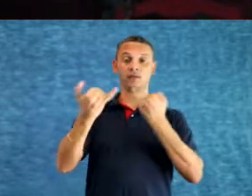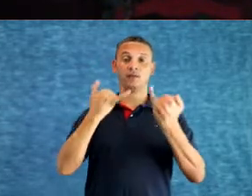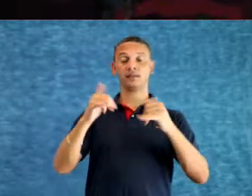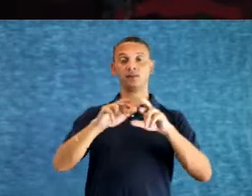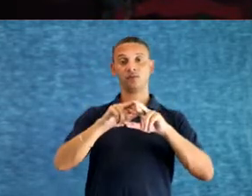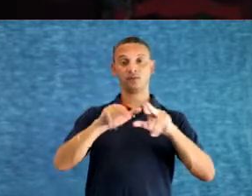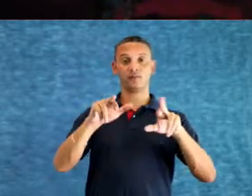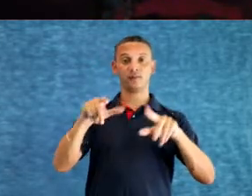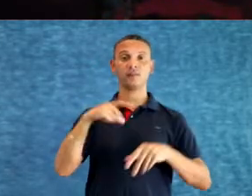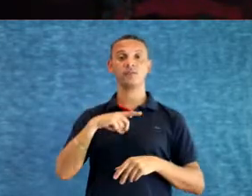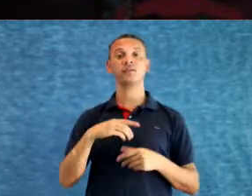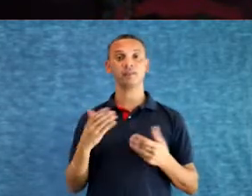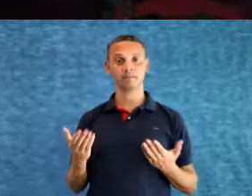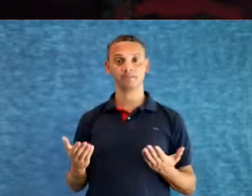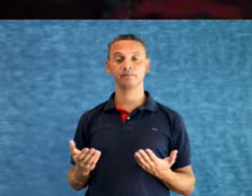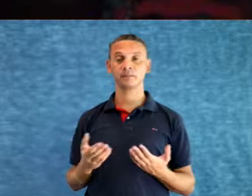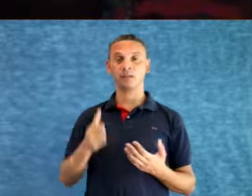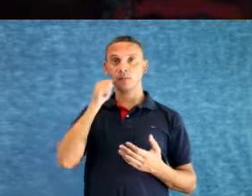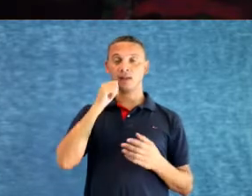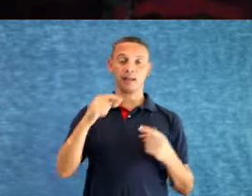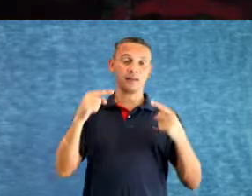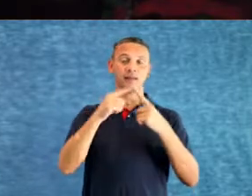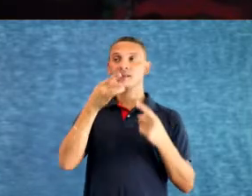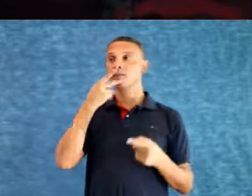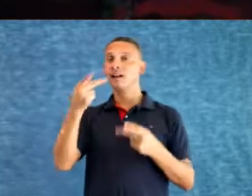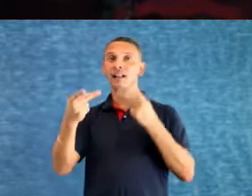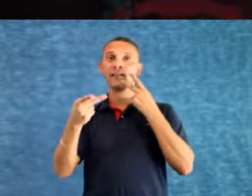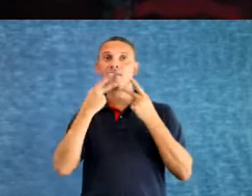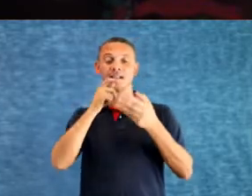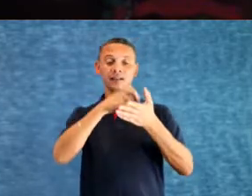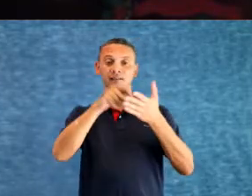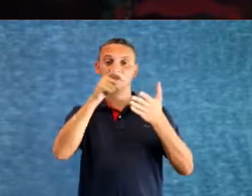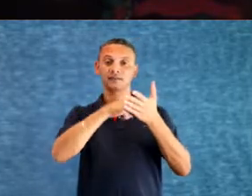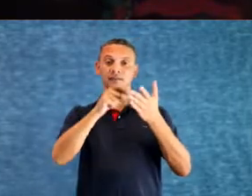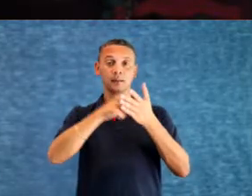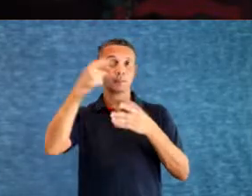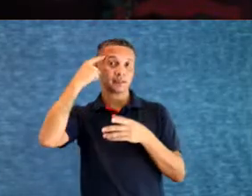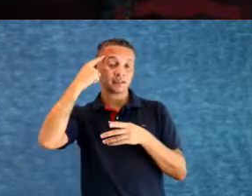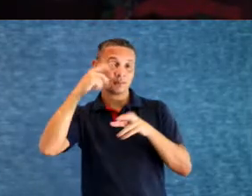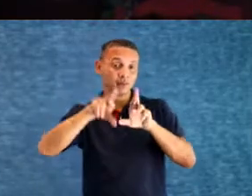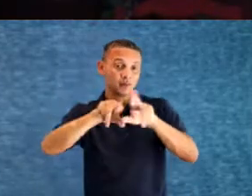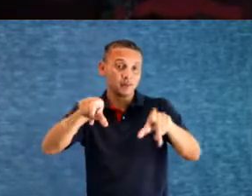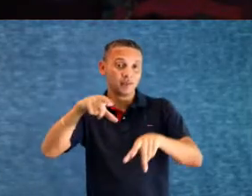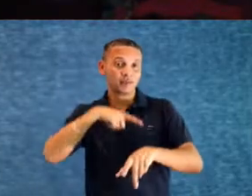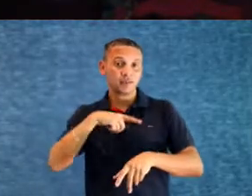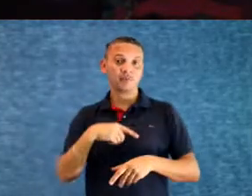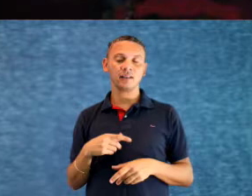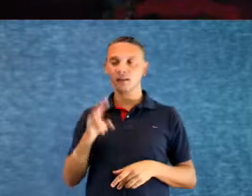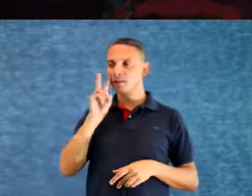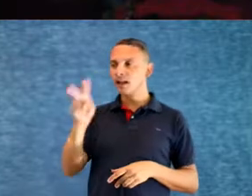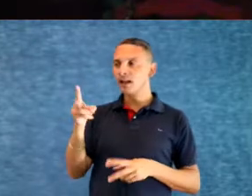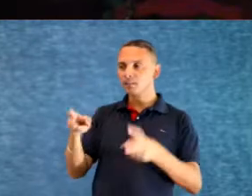país, naquela sociedade. Então, você percebe, é possível perceber